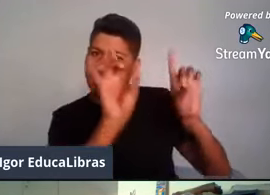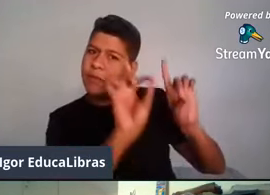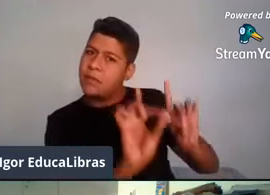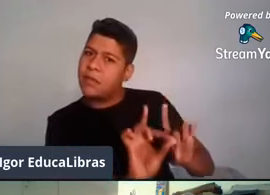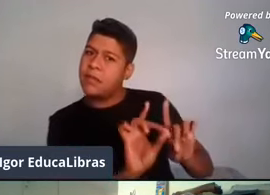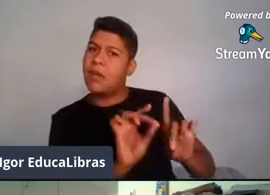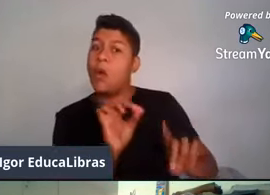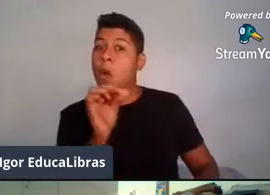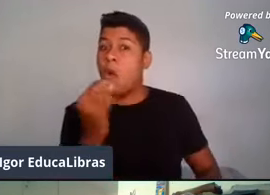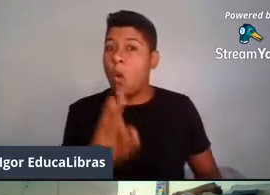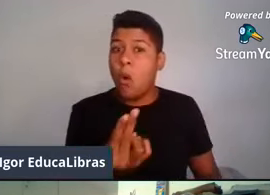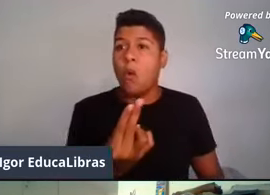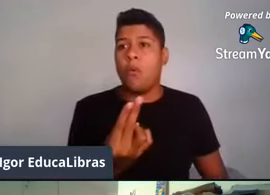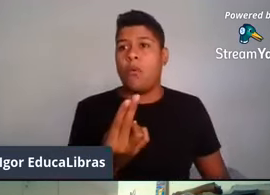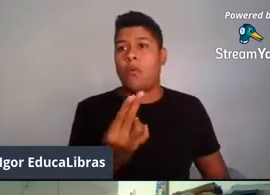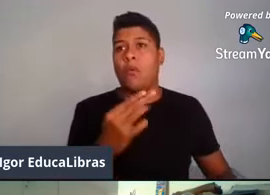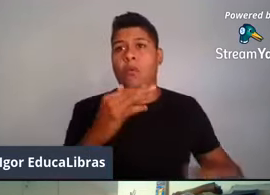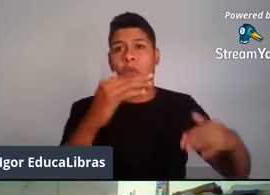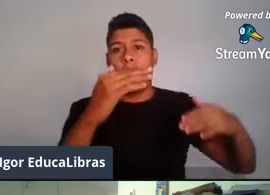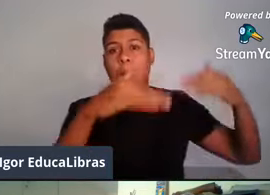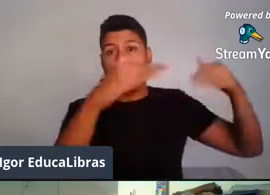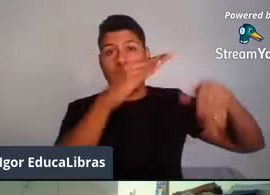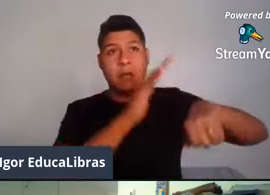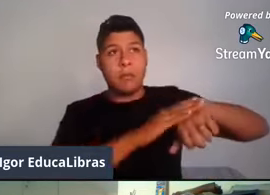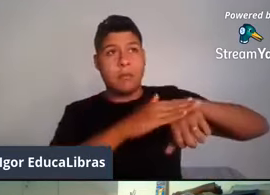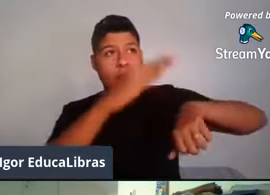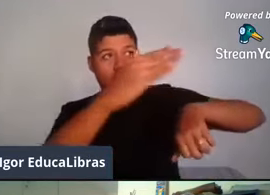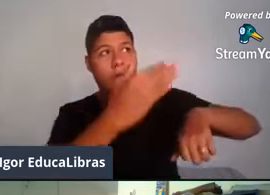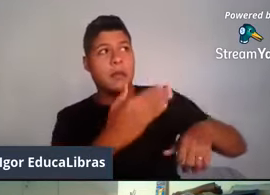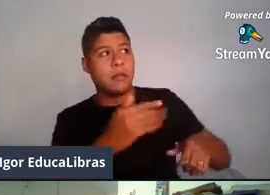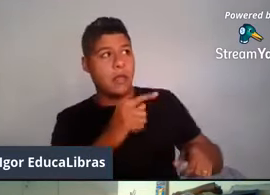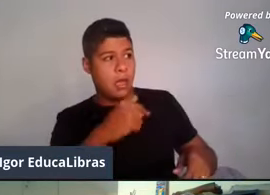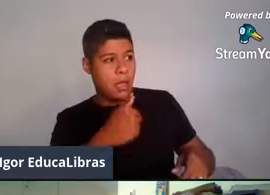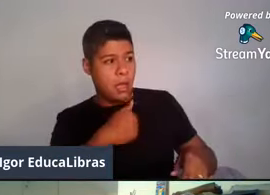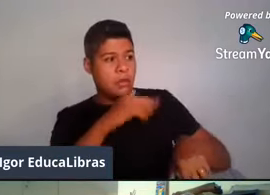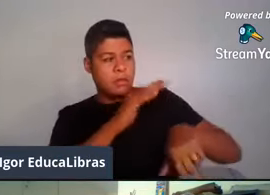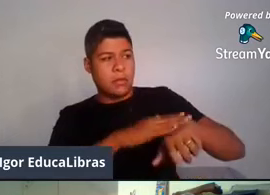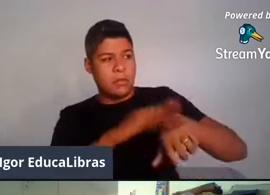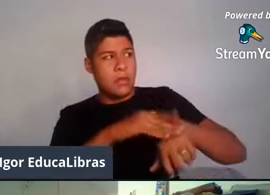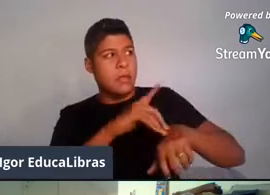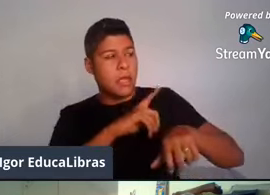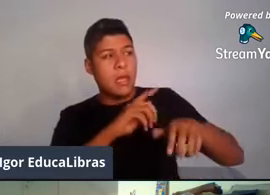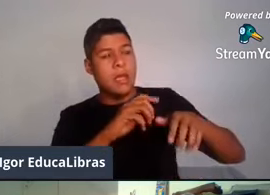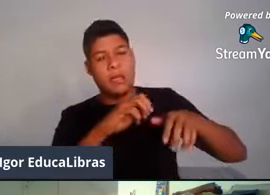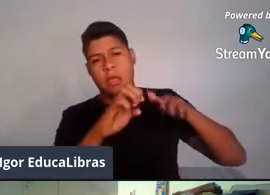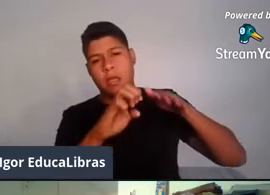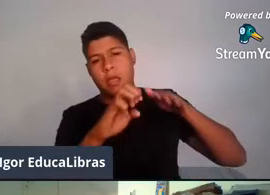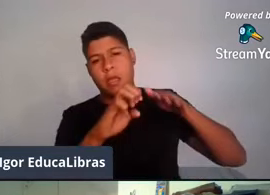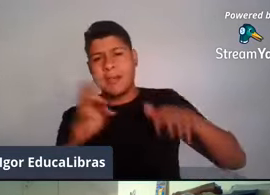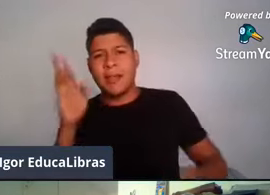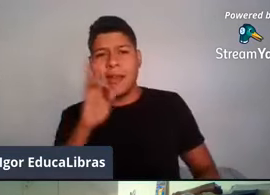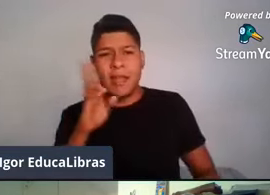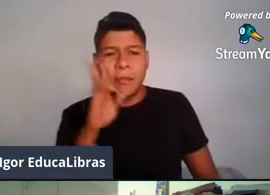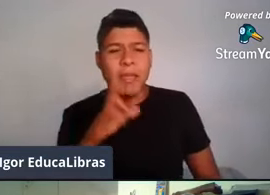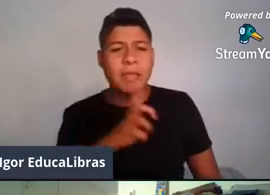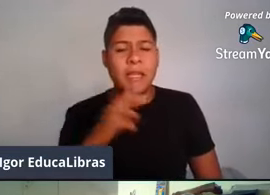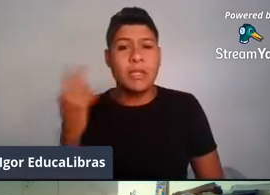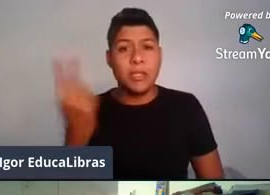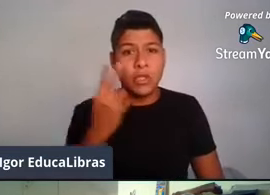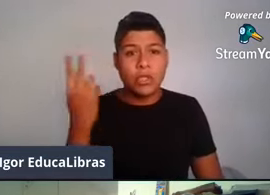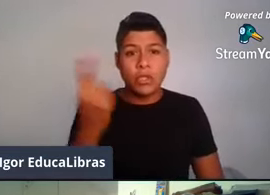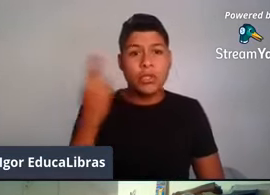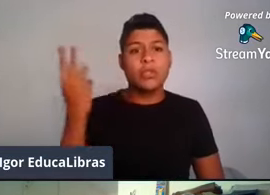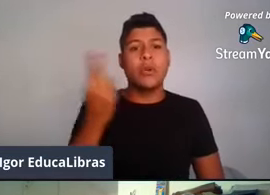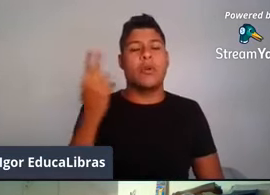que ele vai produzir mais que todo mundo e por isso que eu vou contratá-lo. Ainda tem empresa, né, eu lembro que tem umas histórias bem interessantes, o